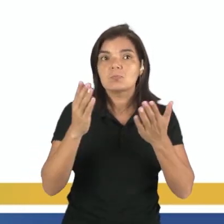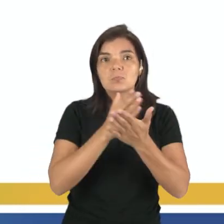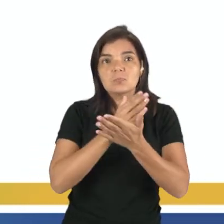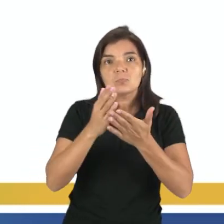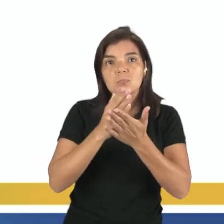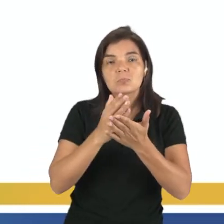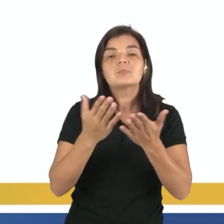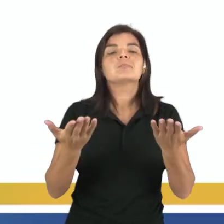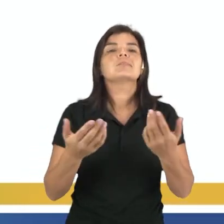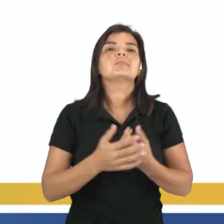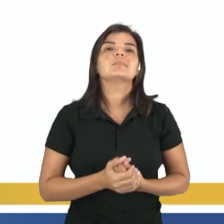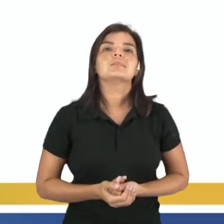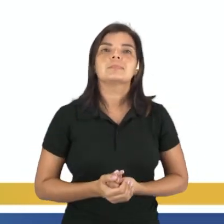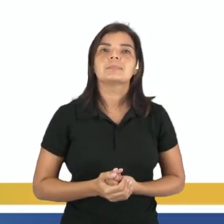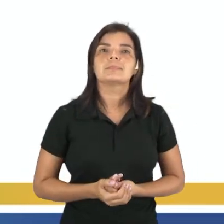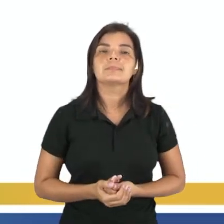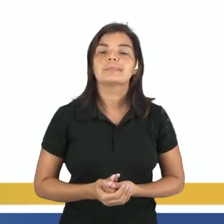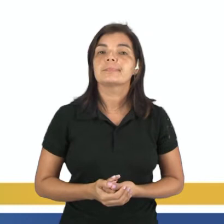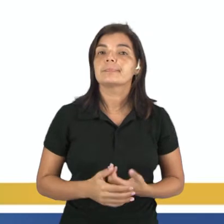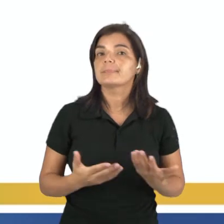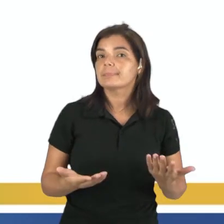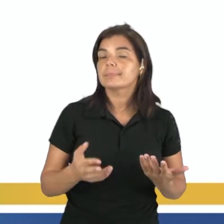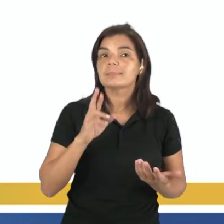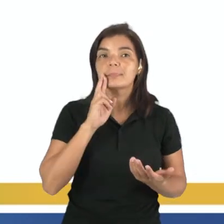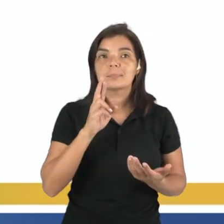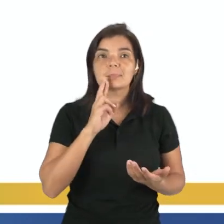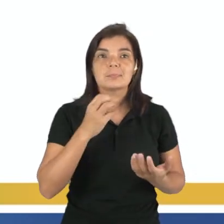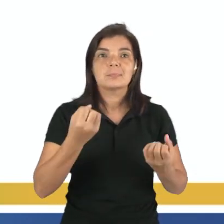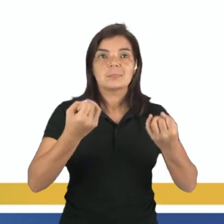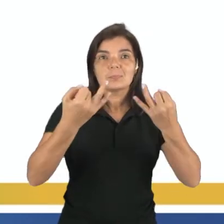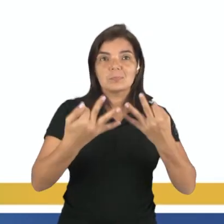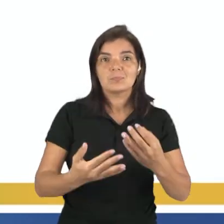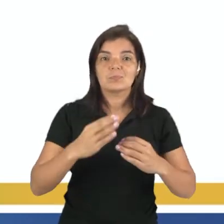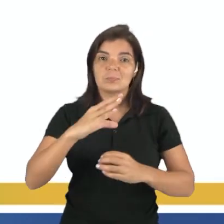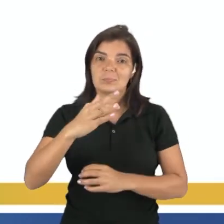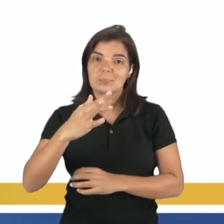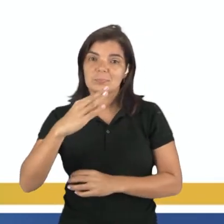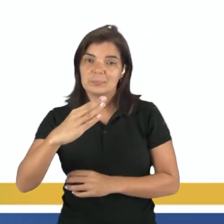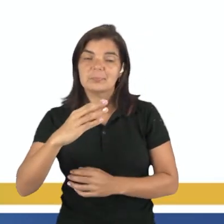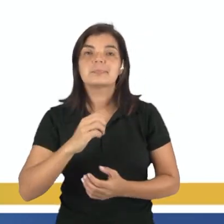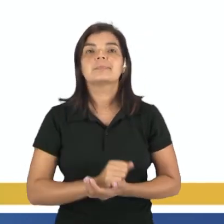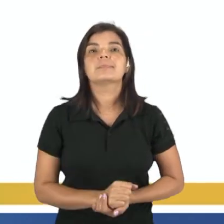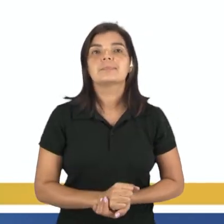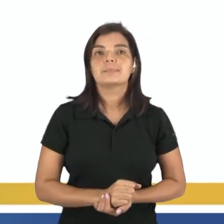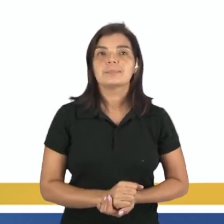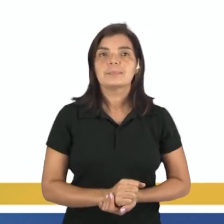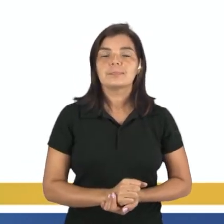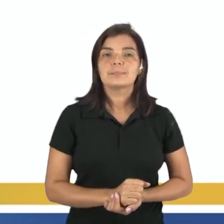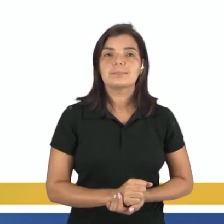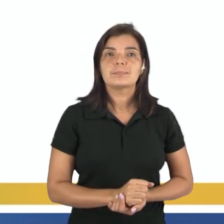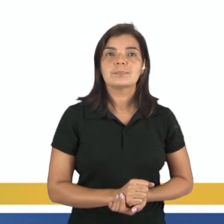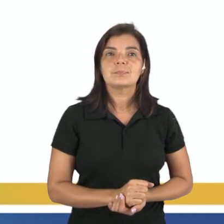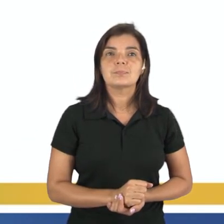algumas substâncias? Nesse caso aí, nós estamos nos referindo ao CFC,